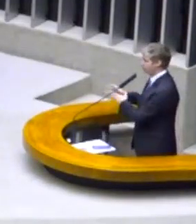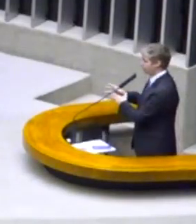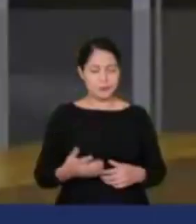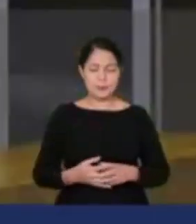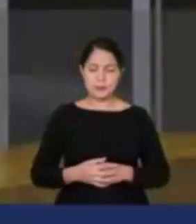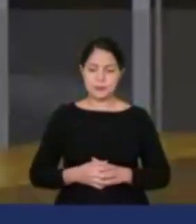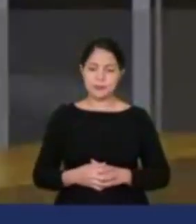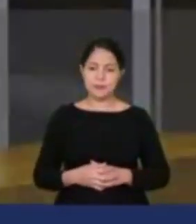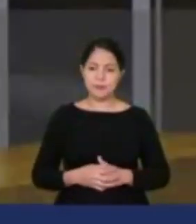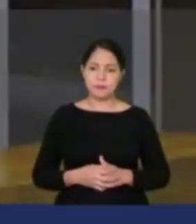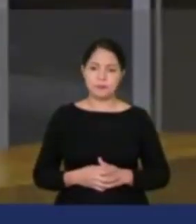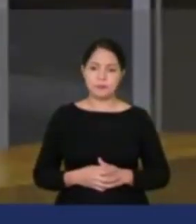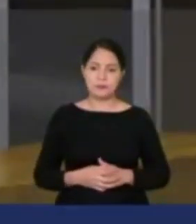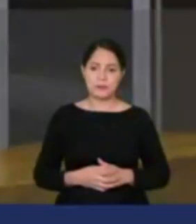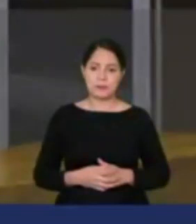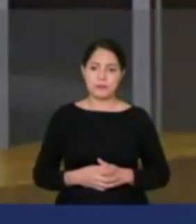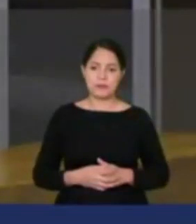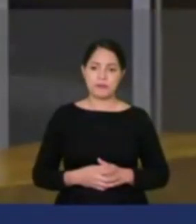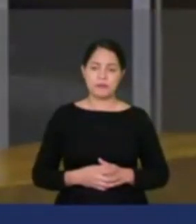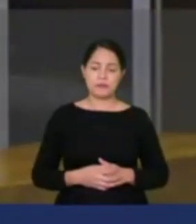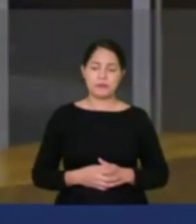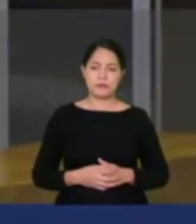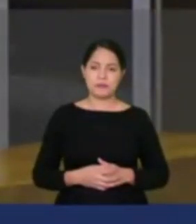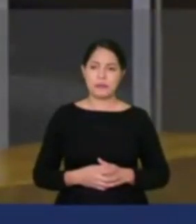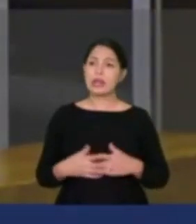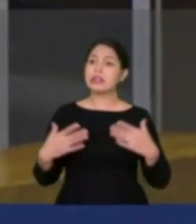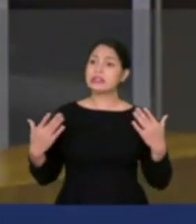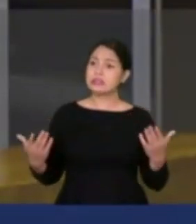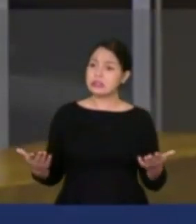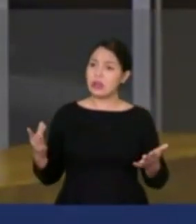começa oficialmente dentro de pouco mais